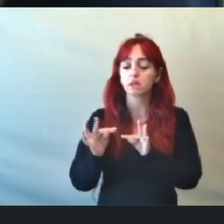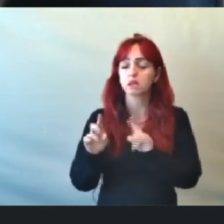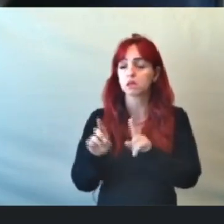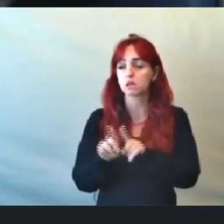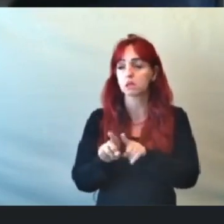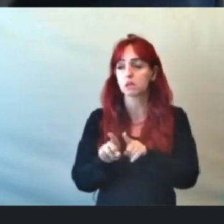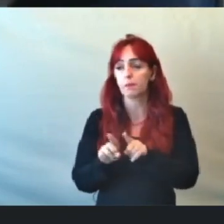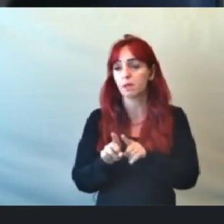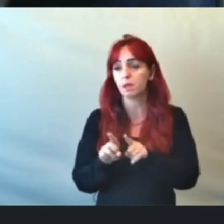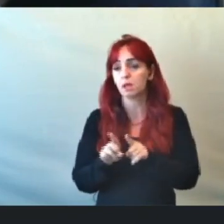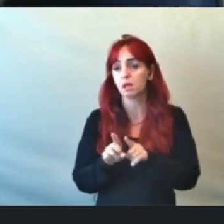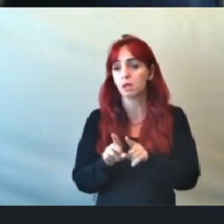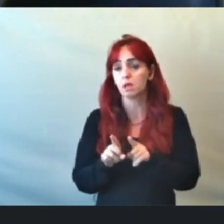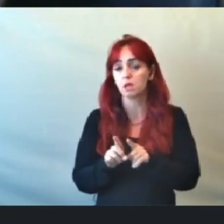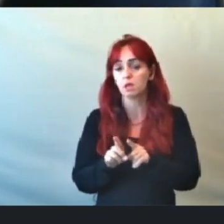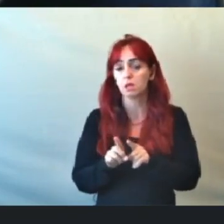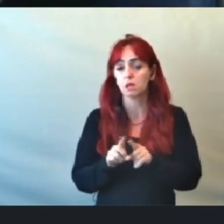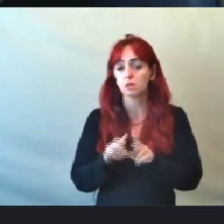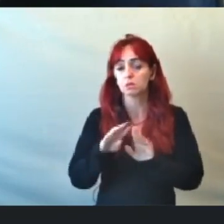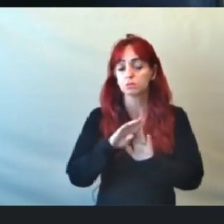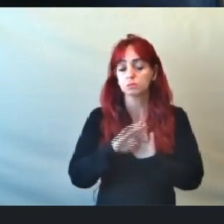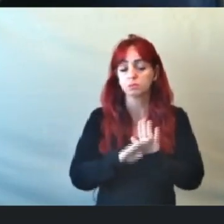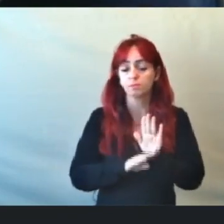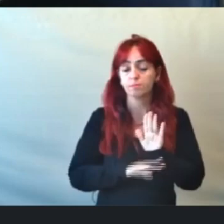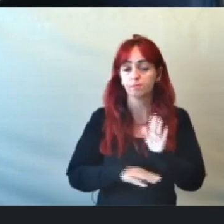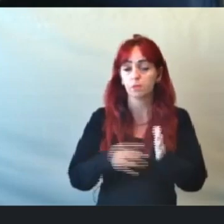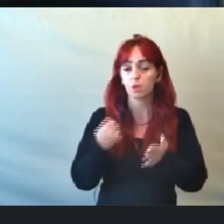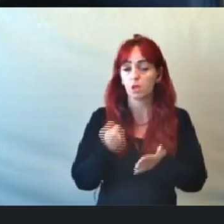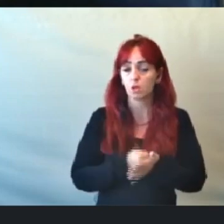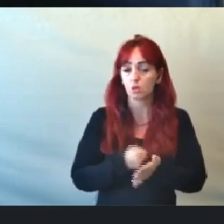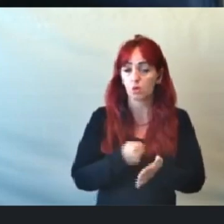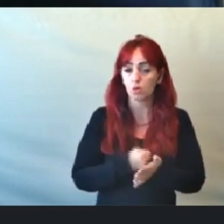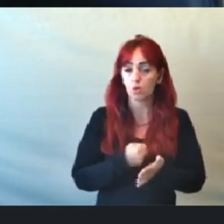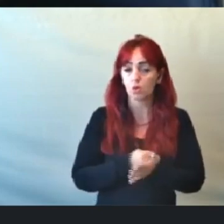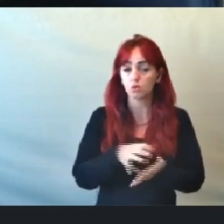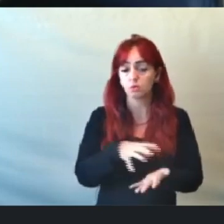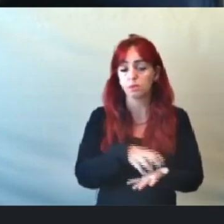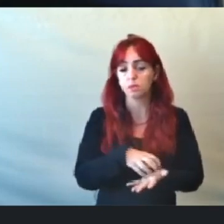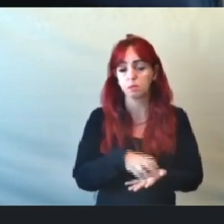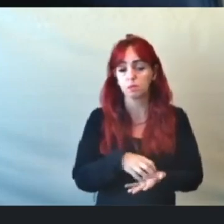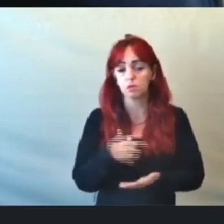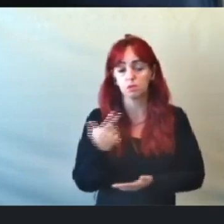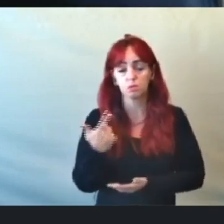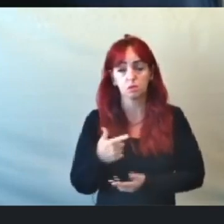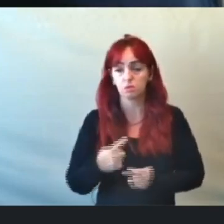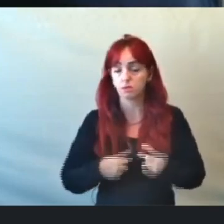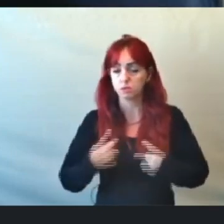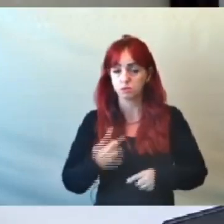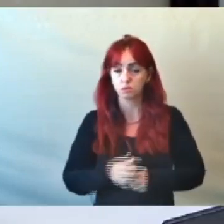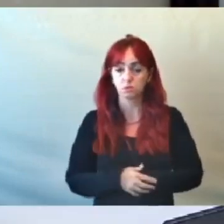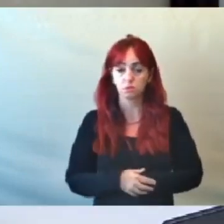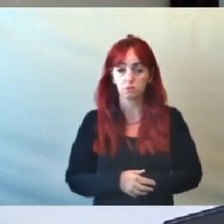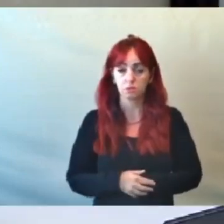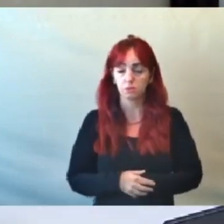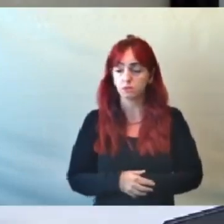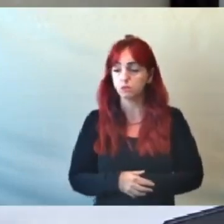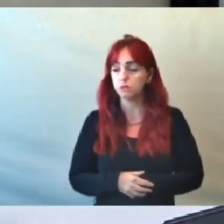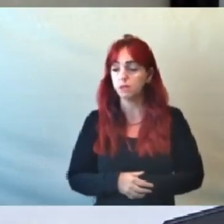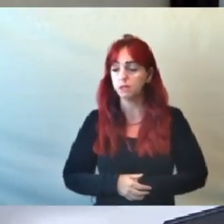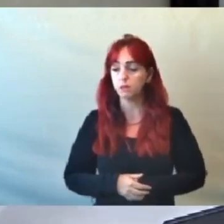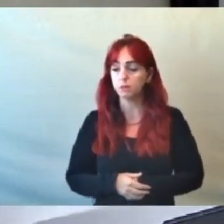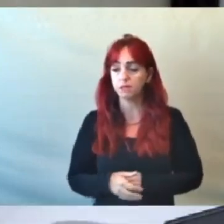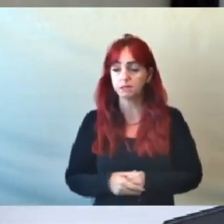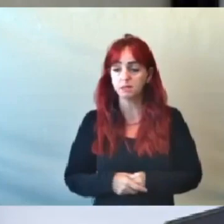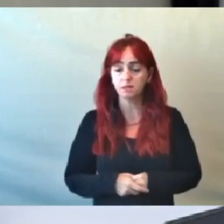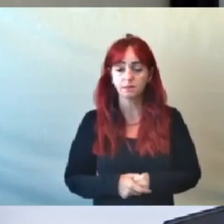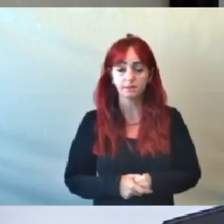são rigorosos do patrimônio. Essa discussão não houve. Ok, obrigado. E para